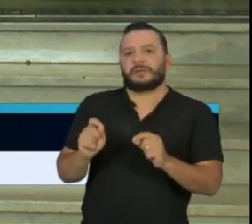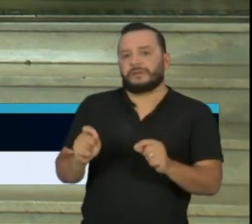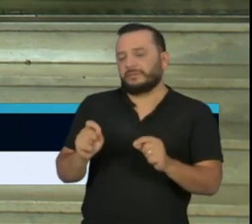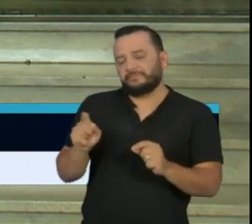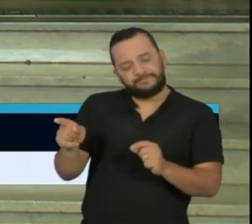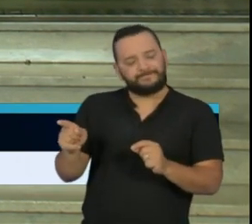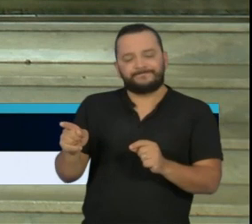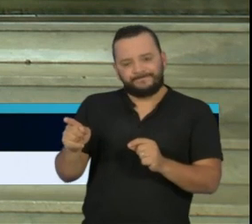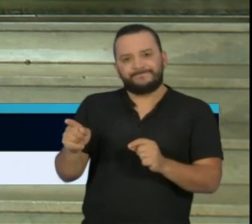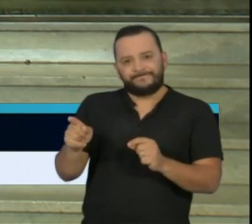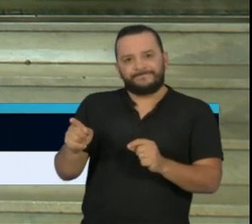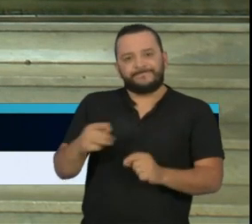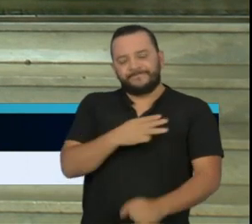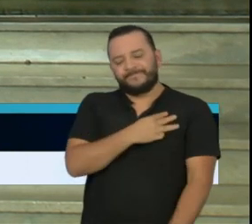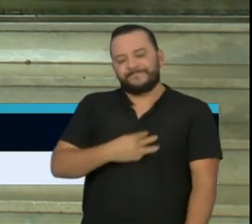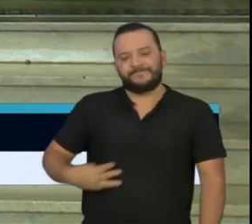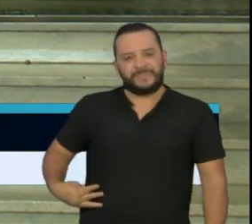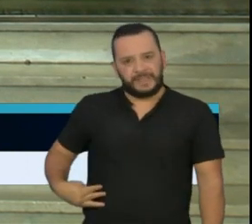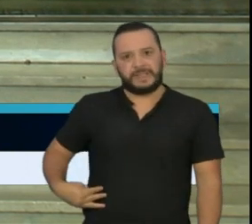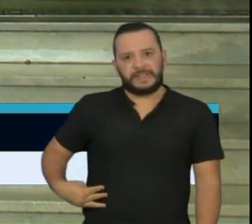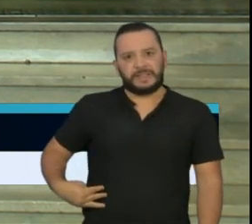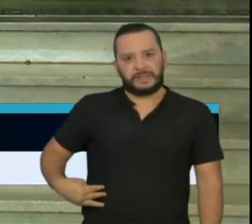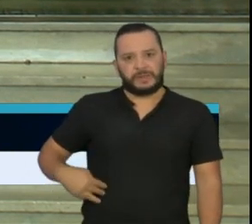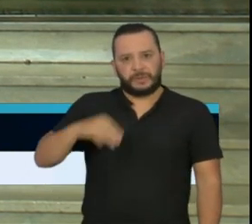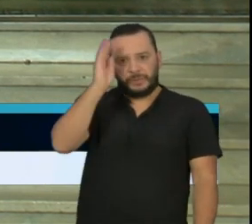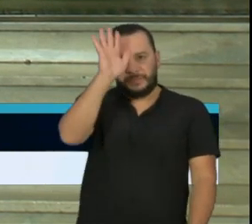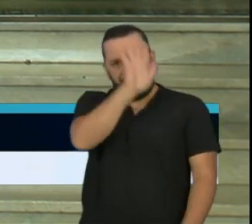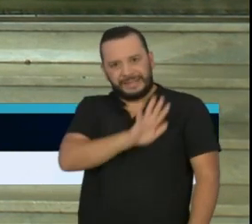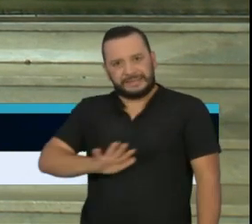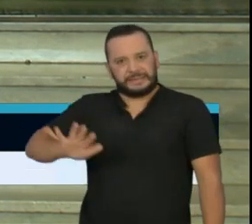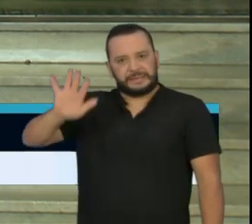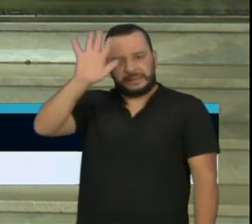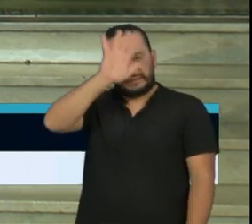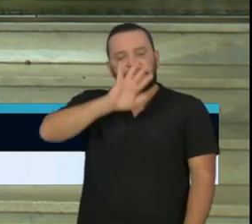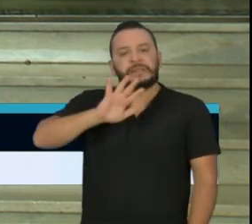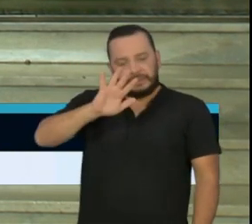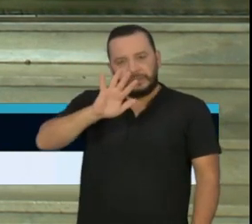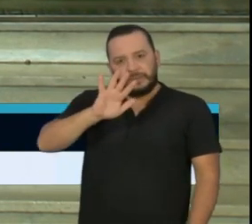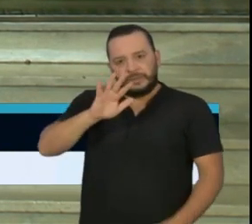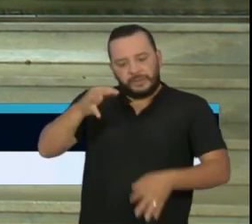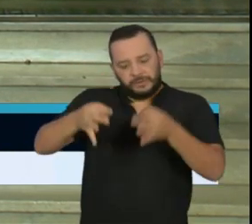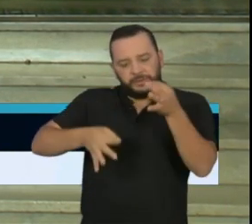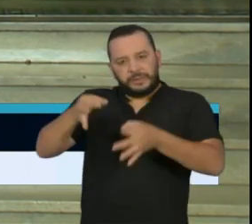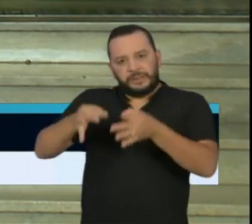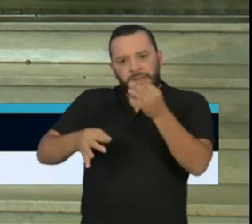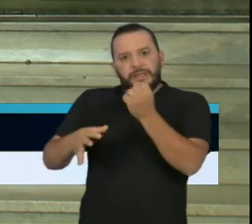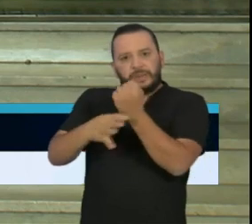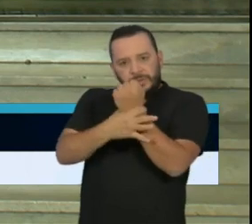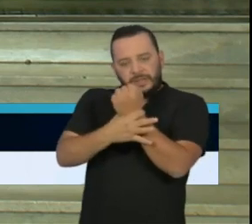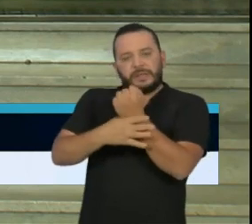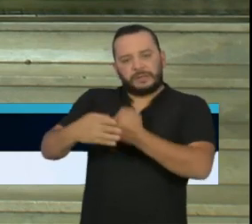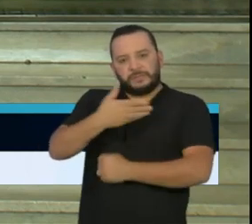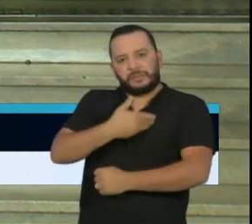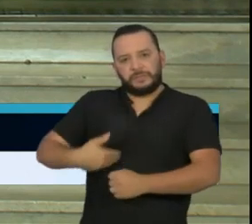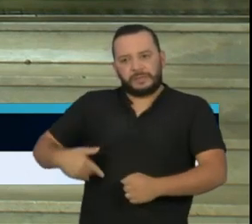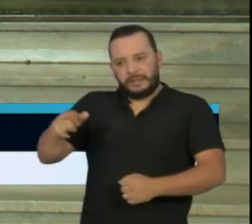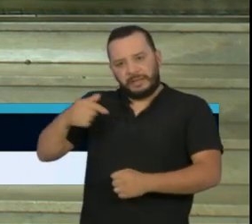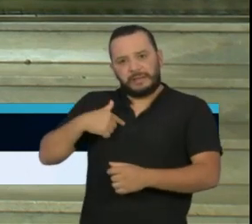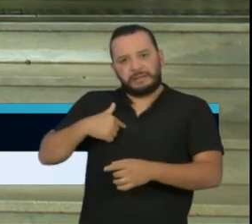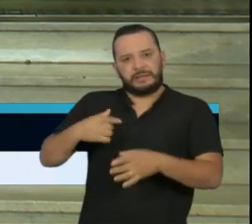posição de ministro de Estado da Justiça e da Segurança Pública.